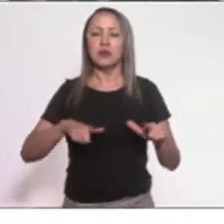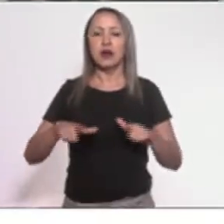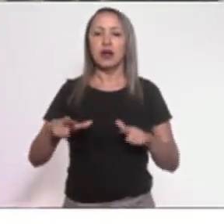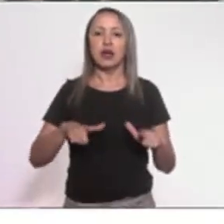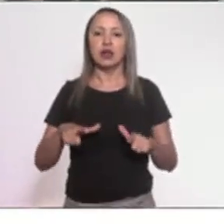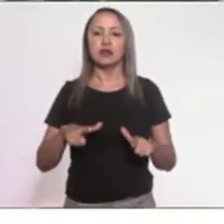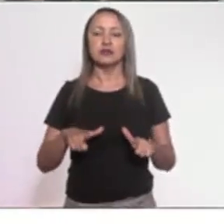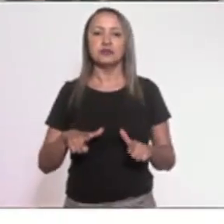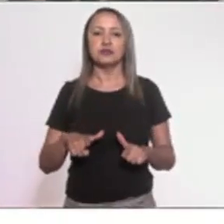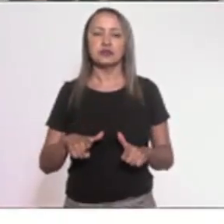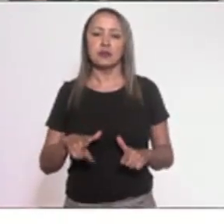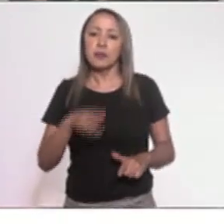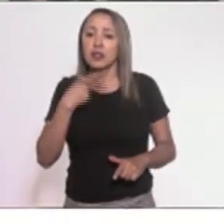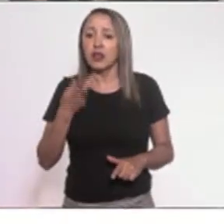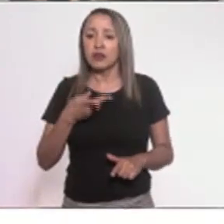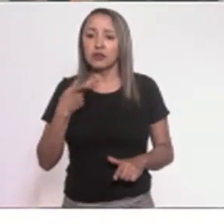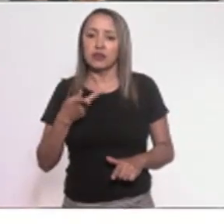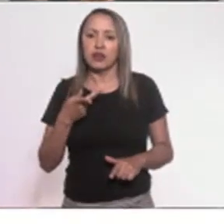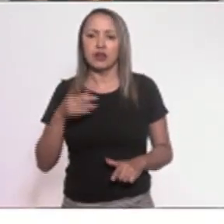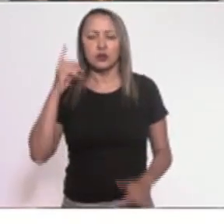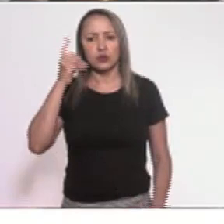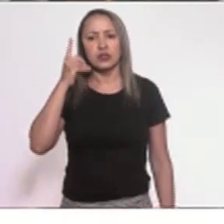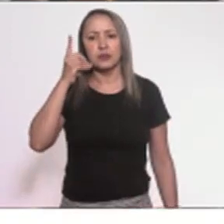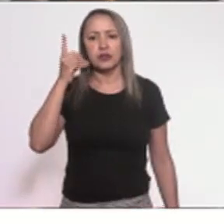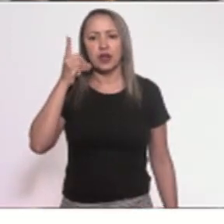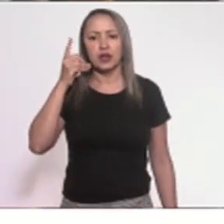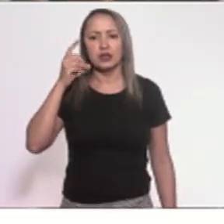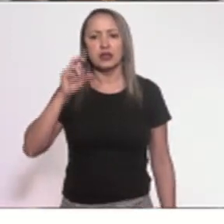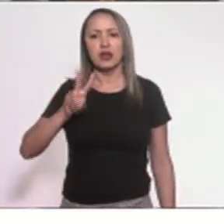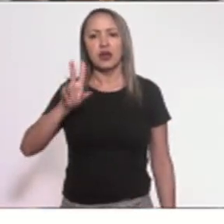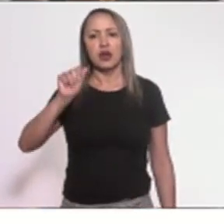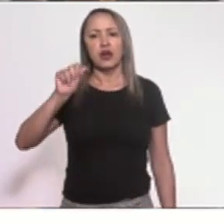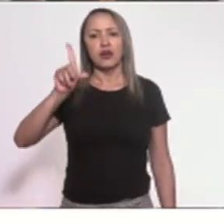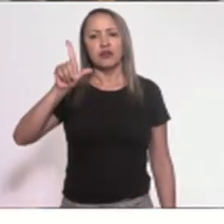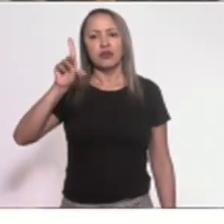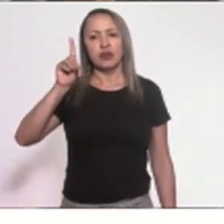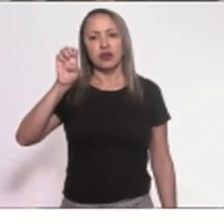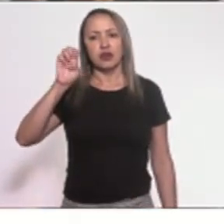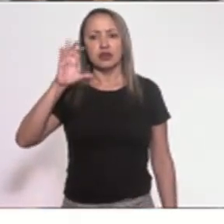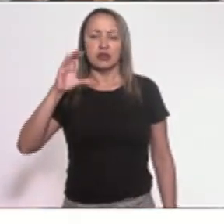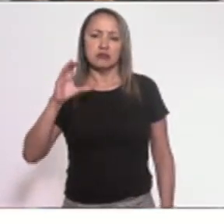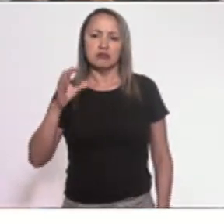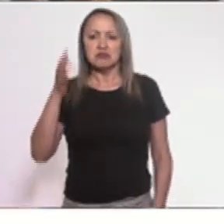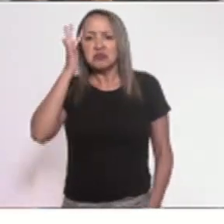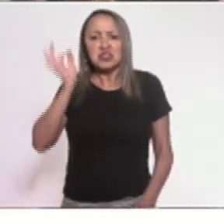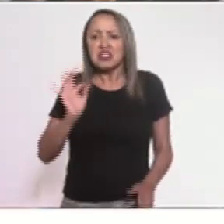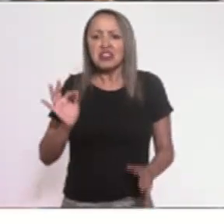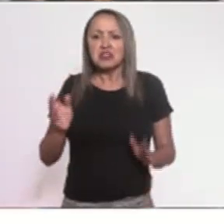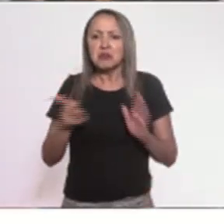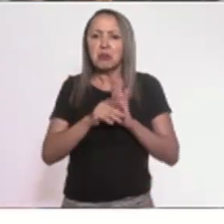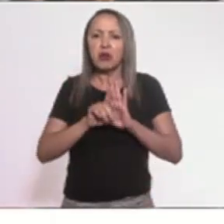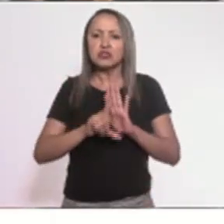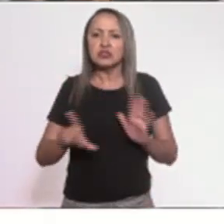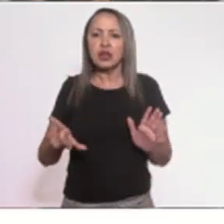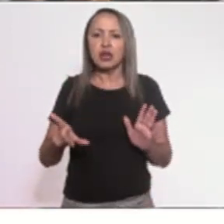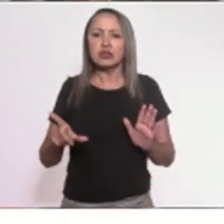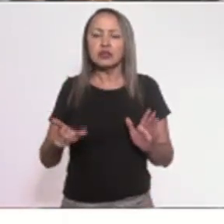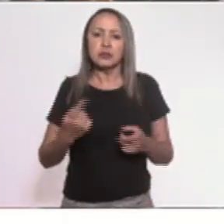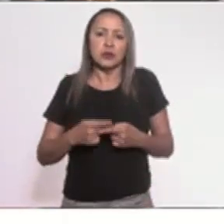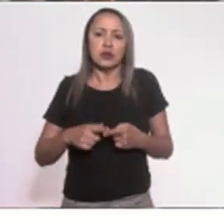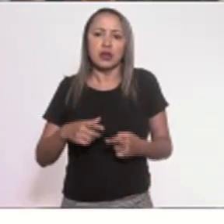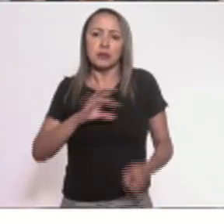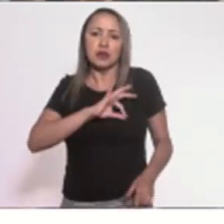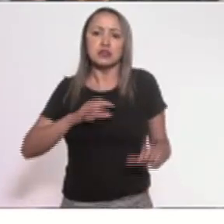deputado. Ó. Ainda falei assim com o deputado Valdec. Poxa, não estou entendendo esse projeto. Ele está